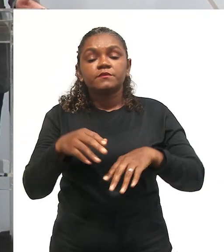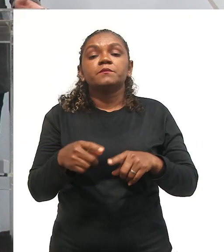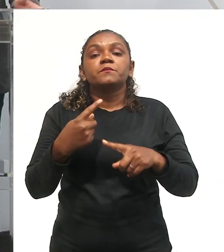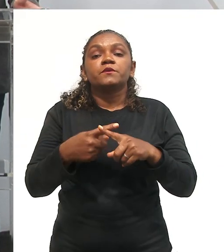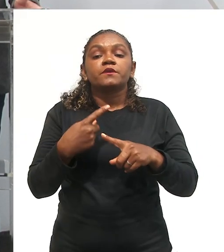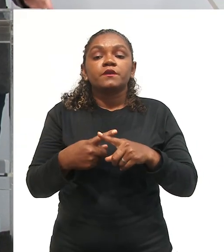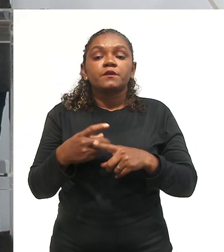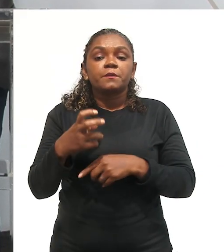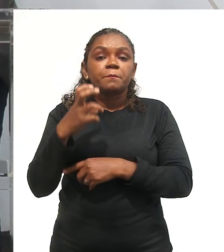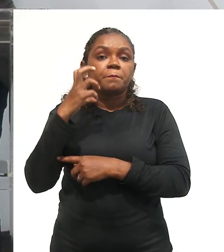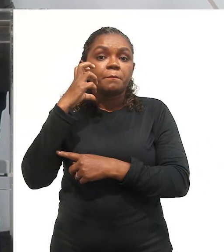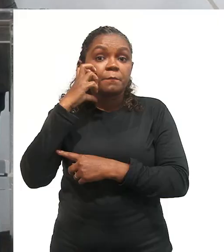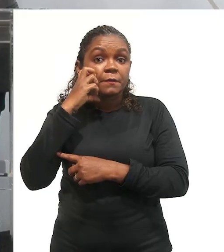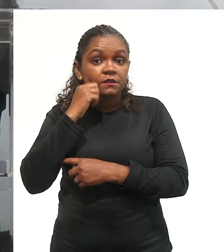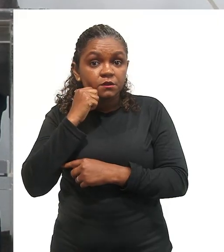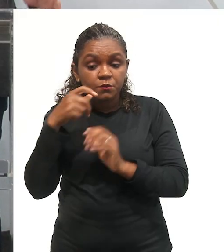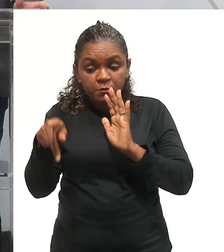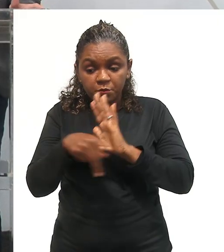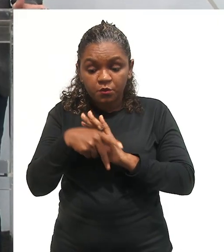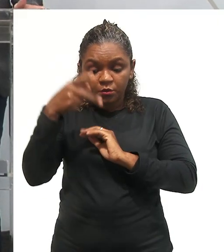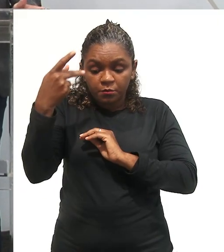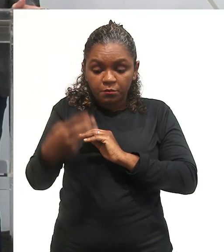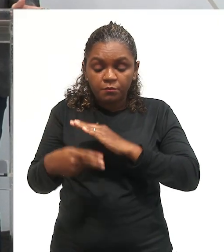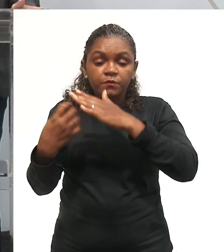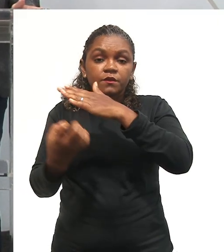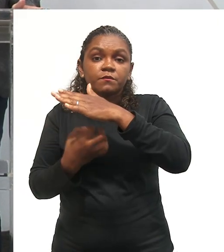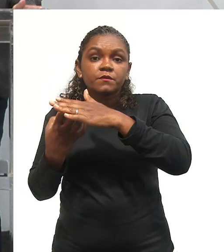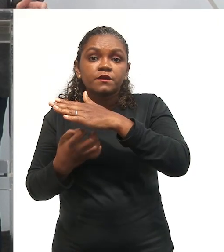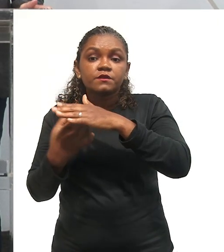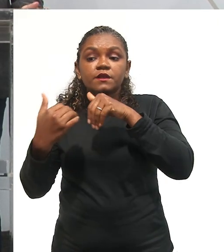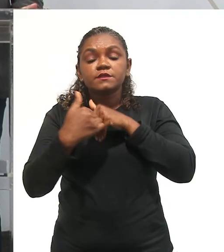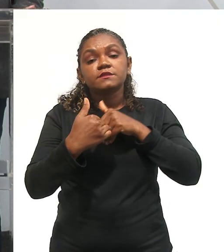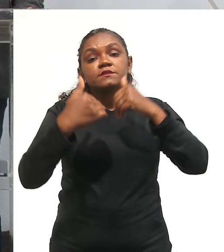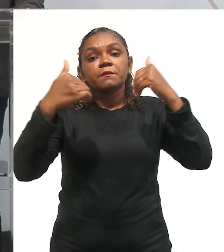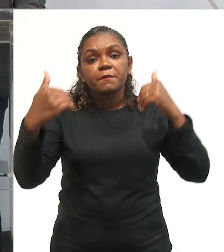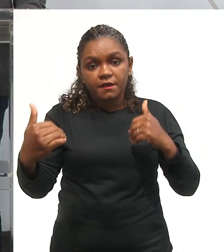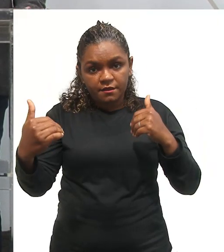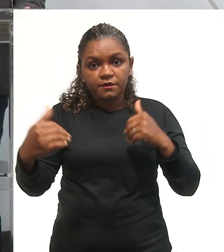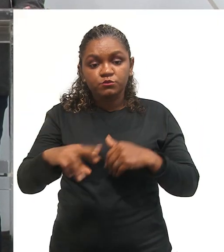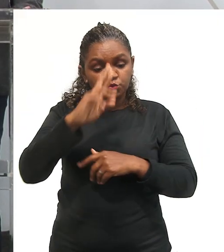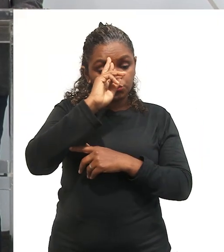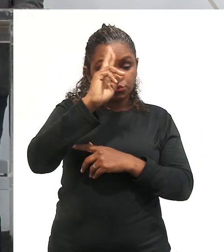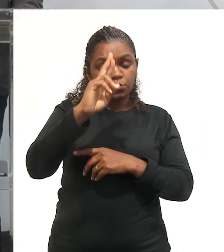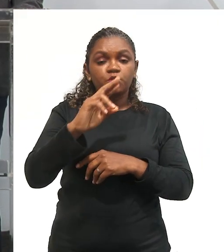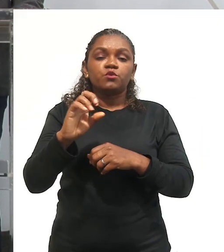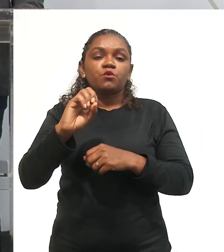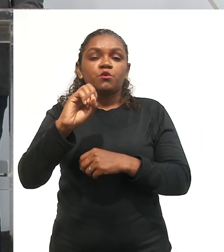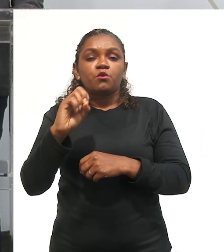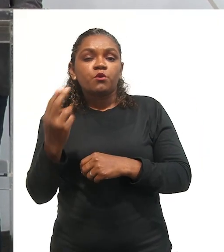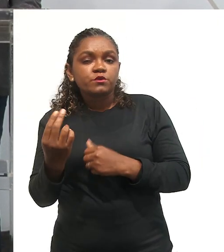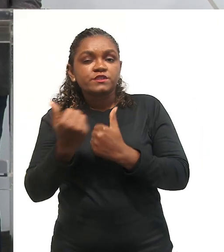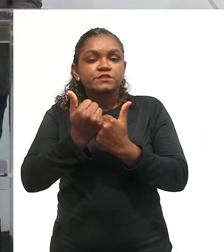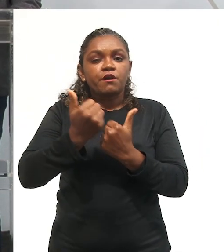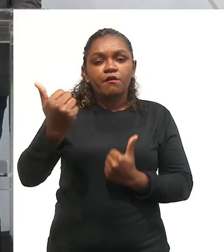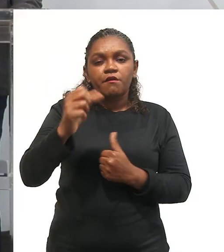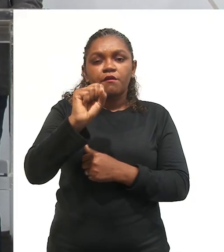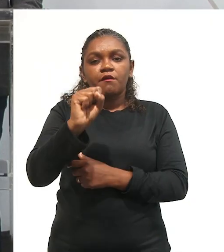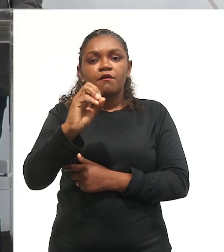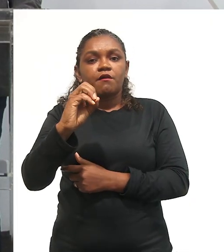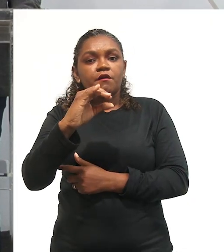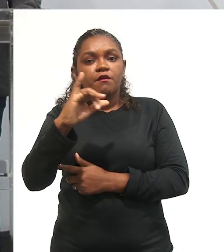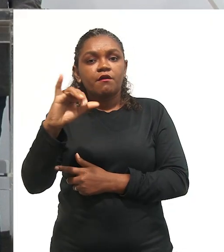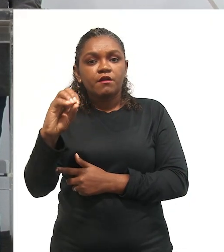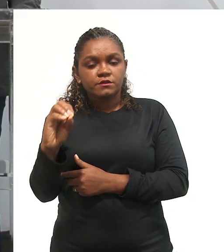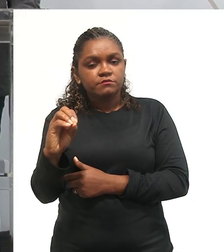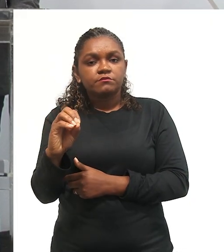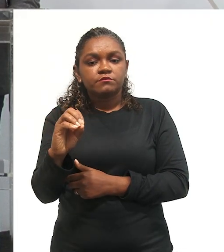patrimônios da empresa não têm qualquer relação com os patrimônios do sócio. Acontece que quando essa empresa